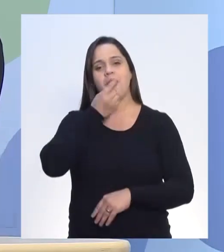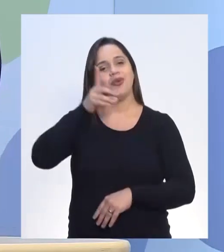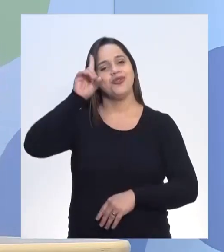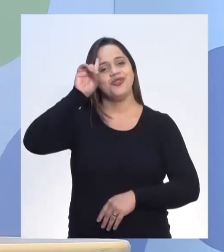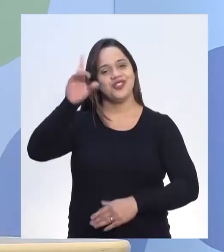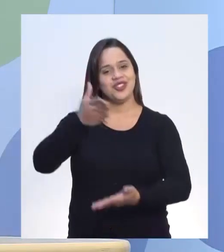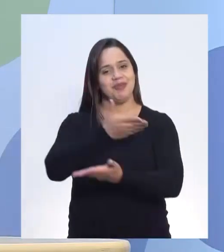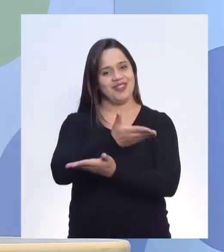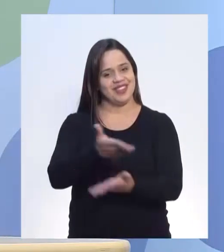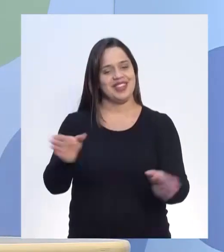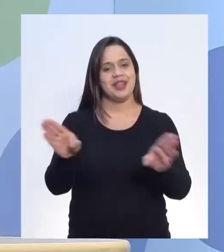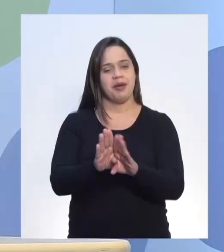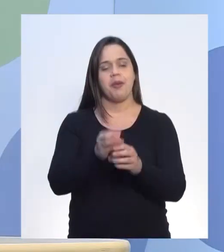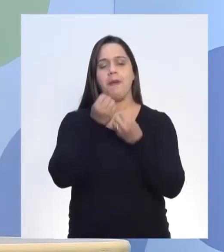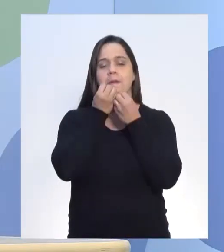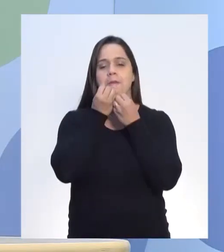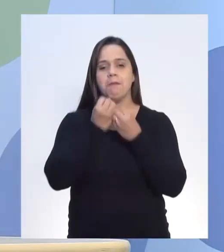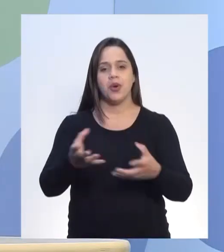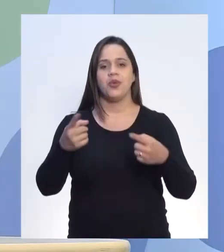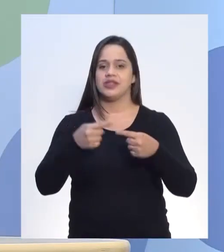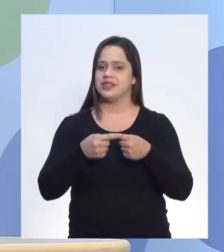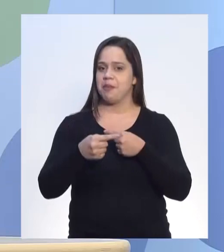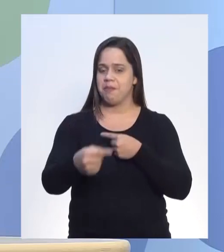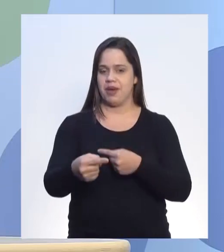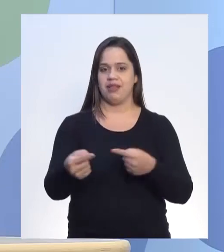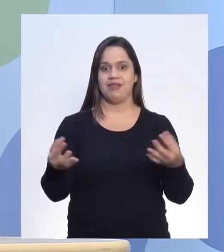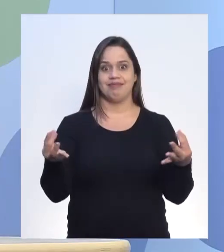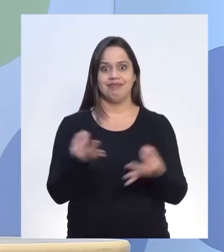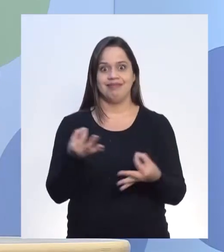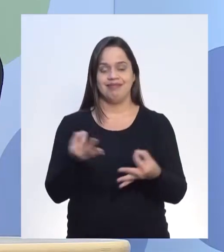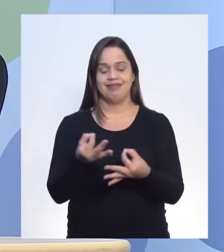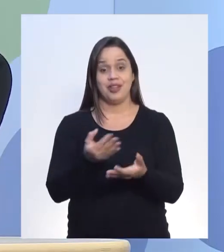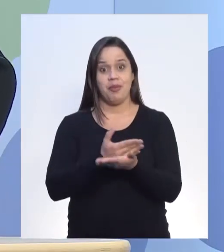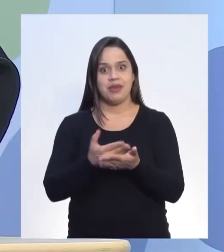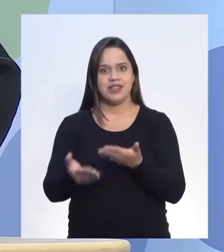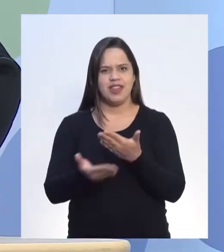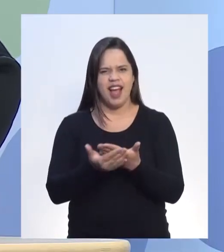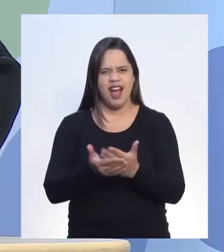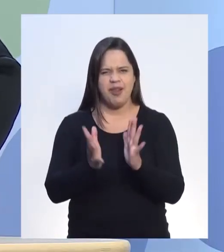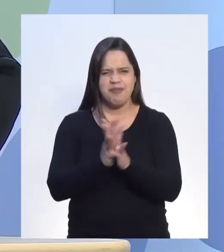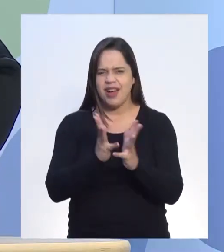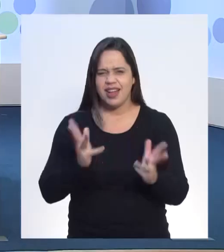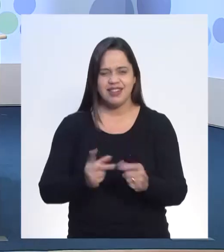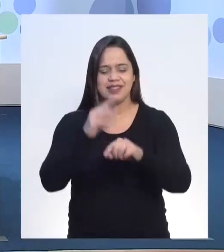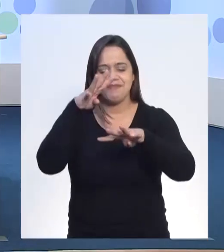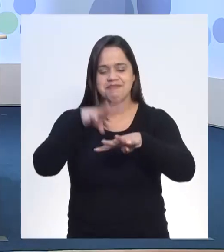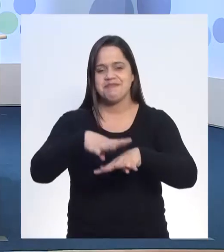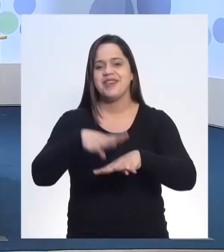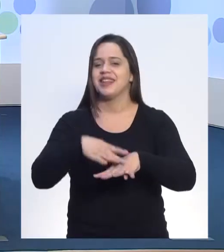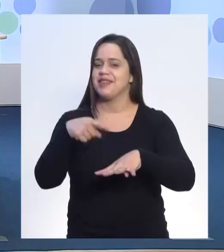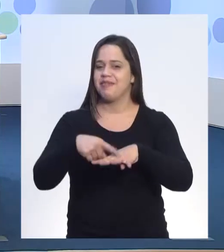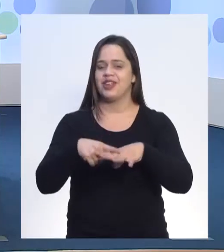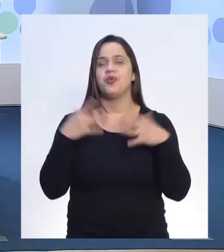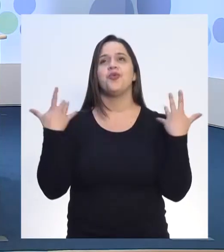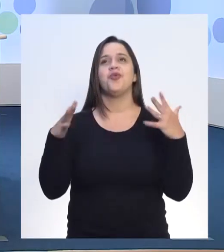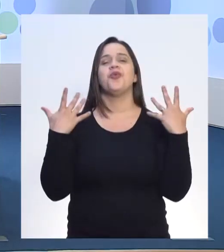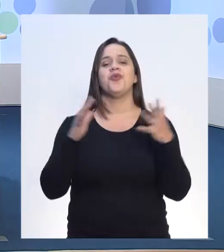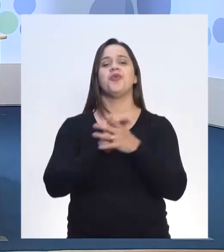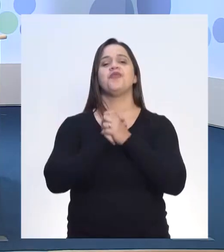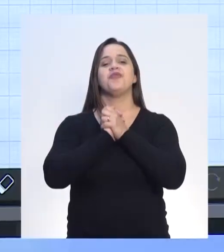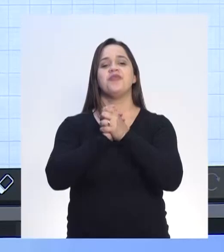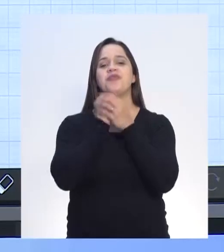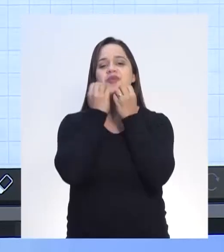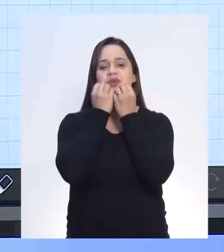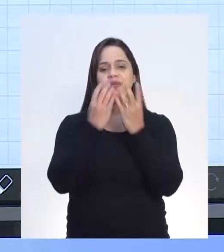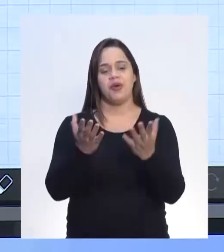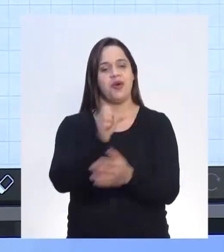aí. Tenham uma excelente semana aí, começando com uma aula excelente de matemática, né, Osmar? Vibrante, né, Jonas? Pessoal do